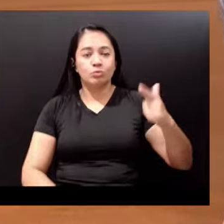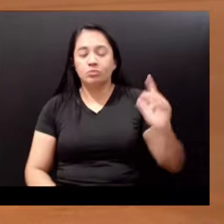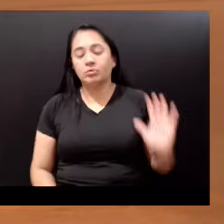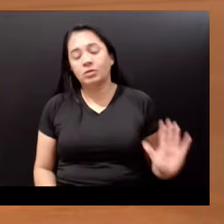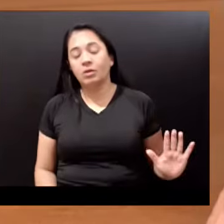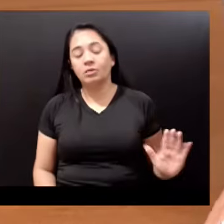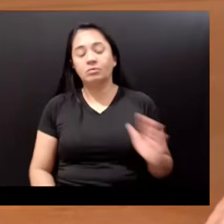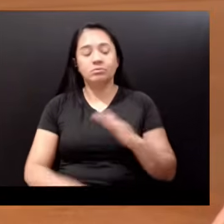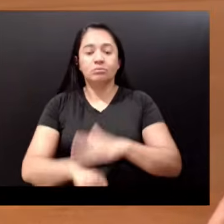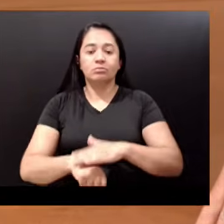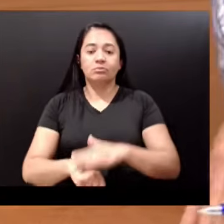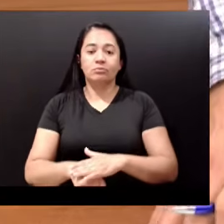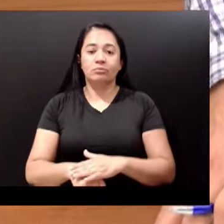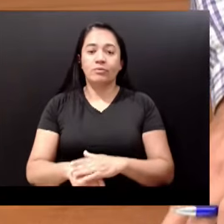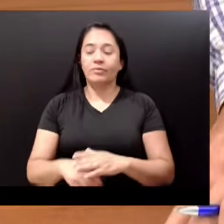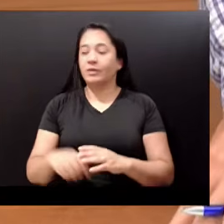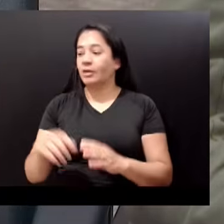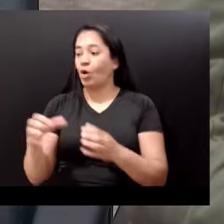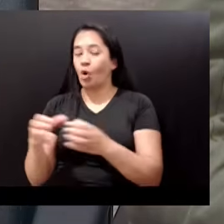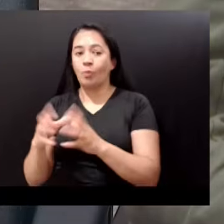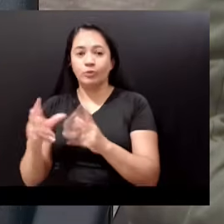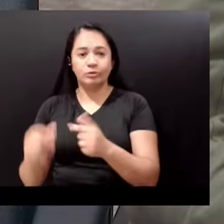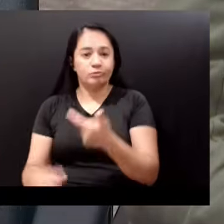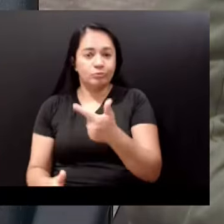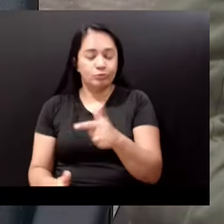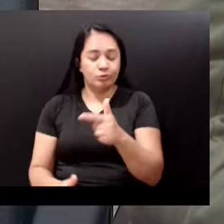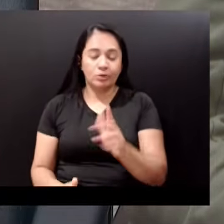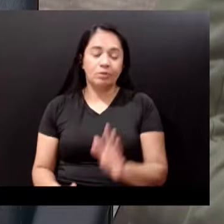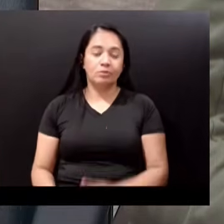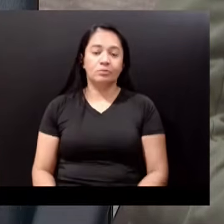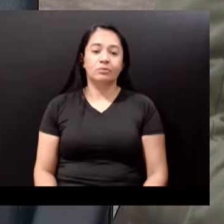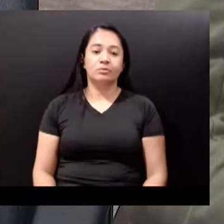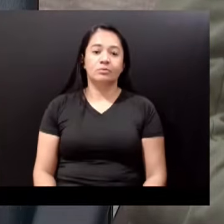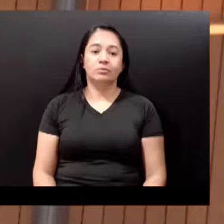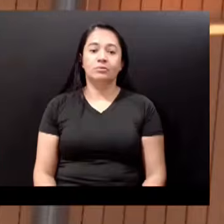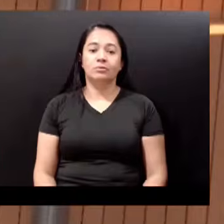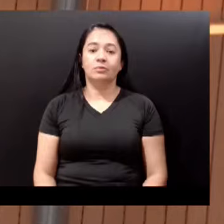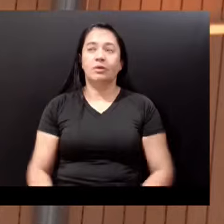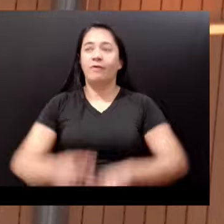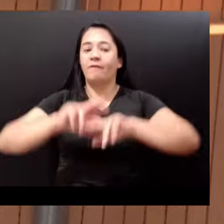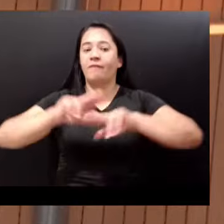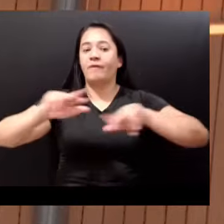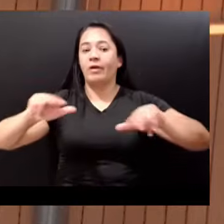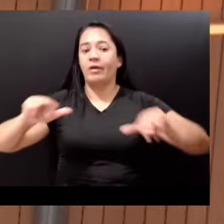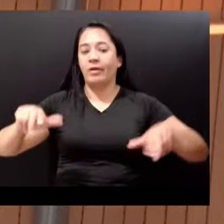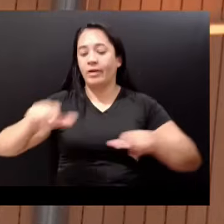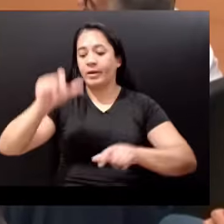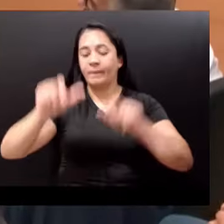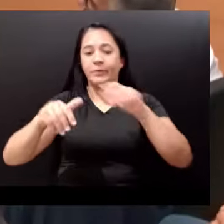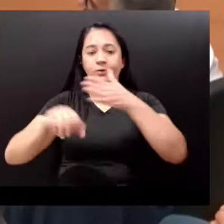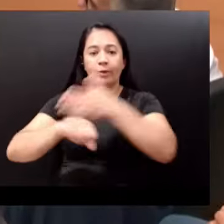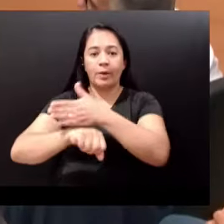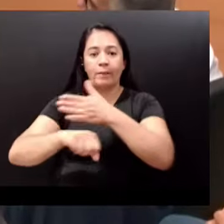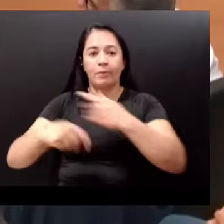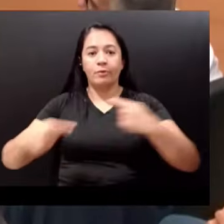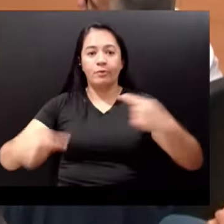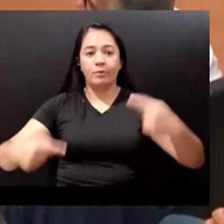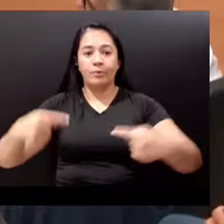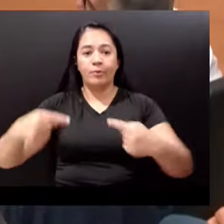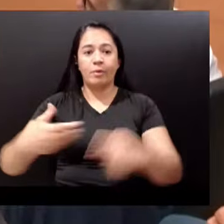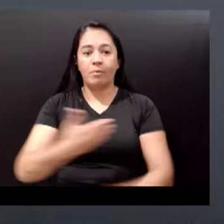as cooperativas têm essa estrutura. Diversas pessoas que participaram do debate público contribuíram